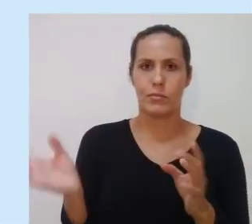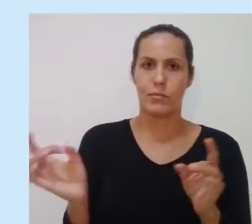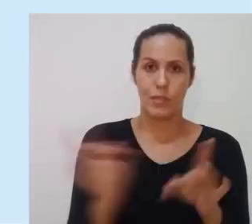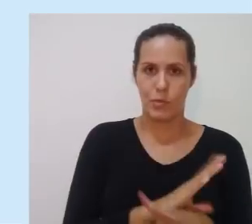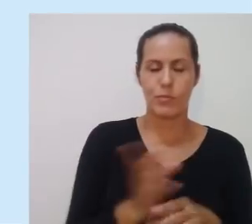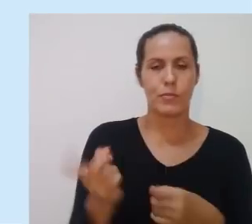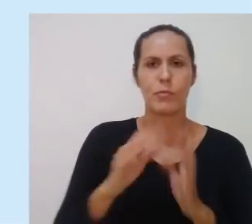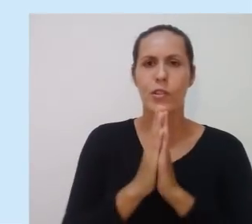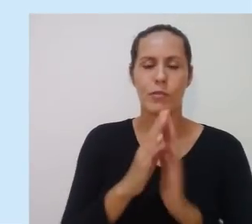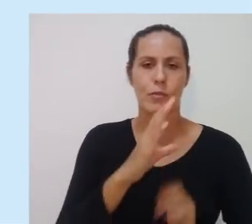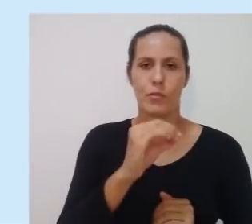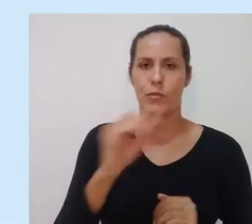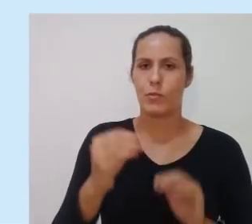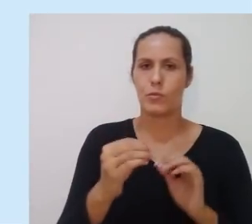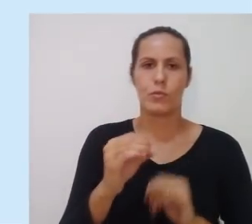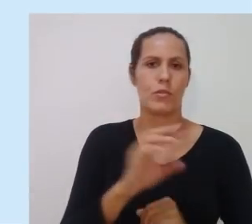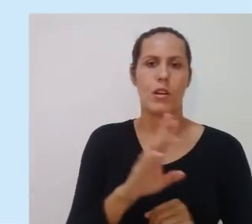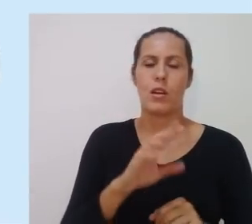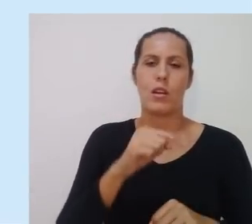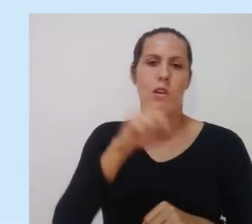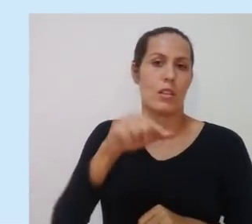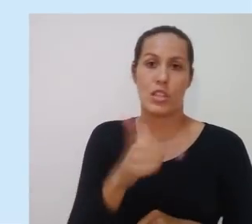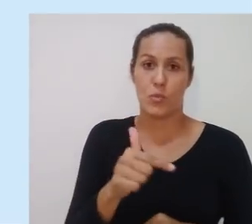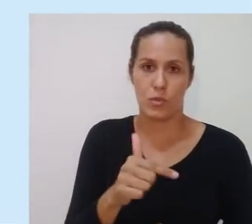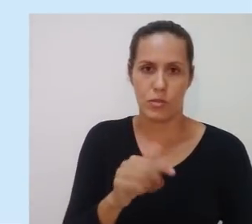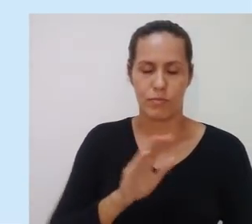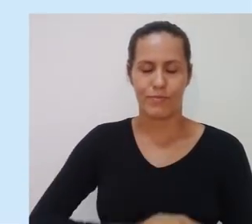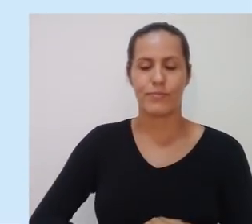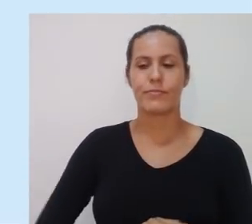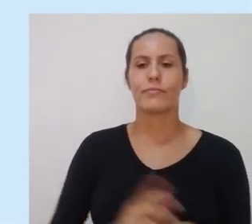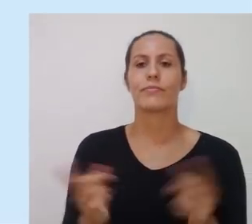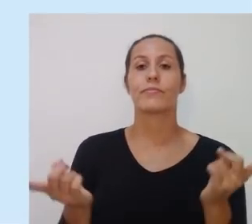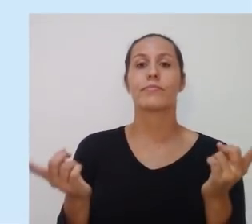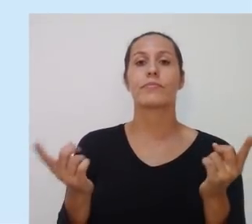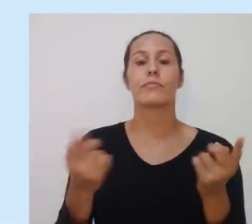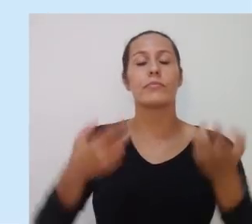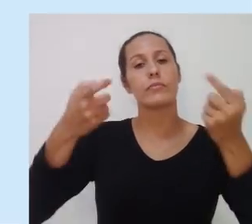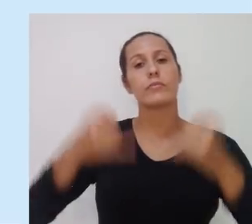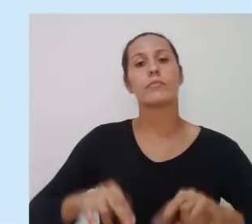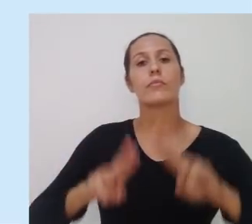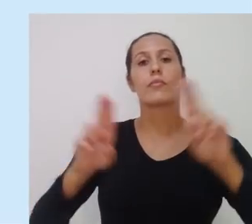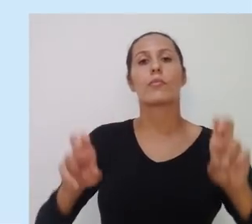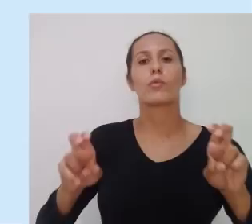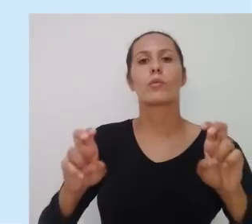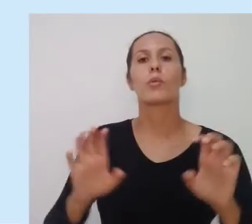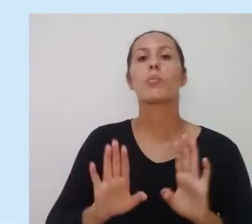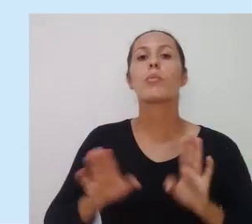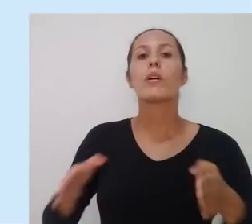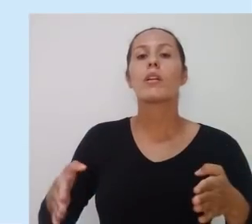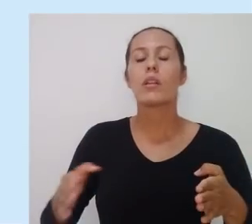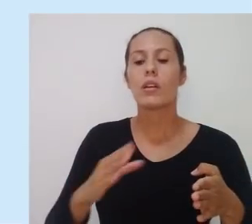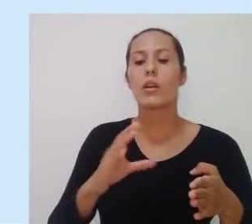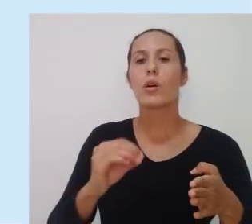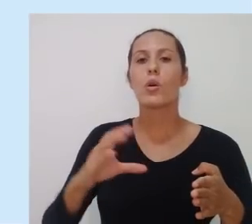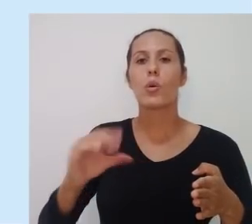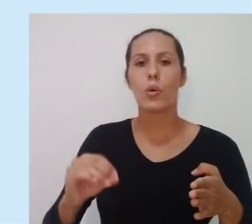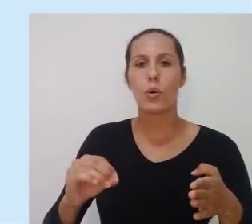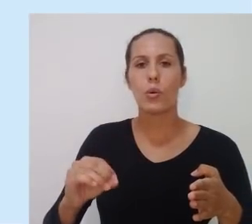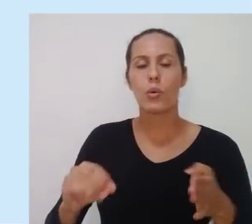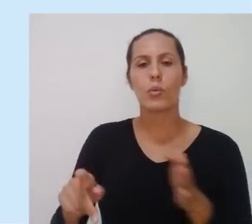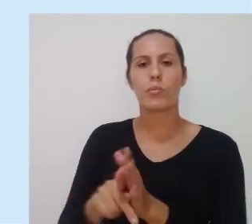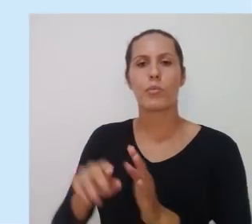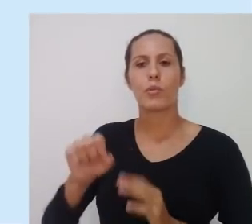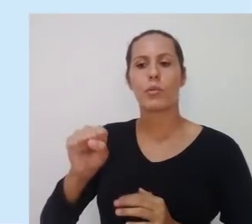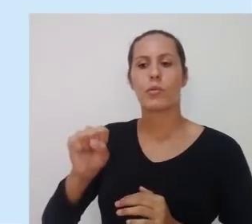usa esse acento. Tudo bem, voltando e vamos falar sobre essa rica manifestação cultural. O coco de